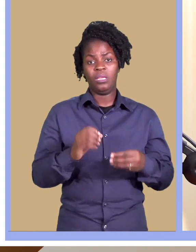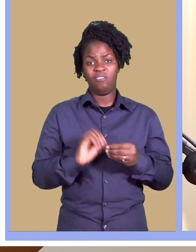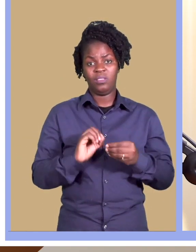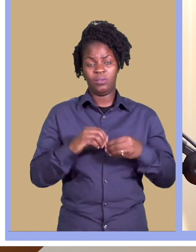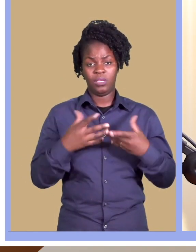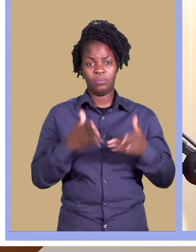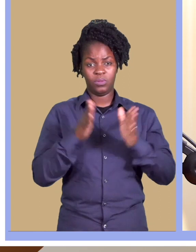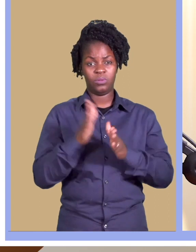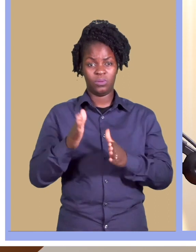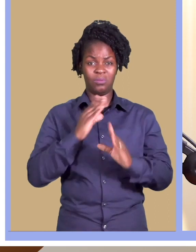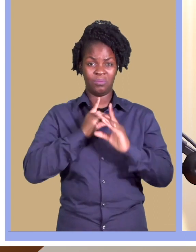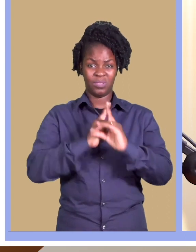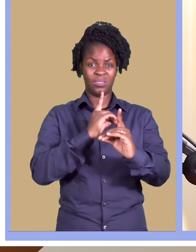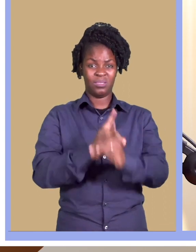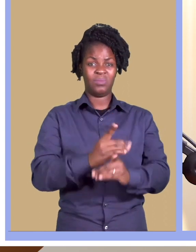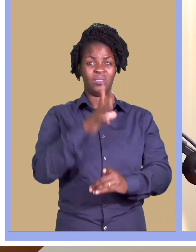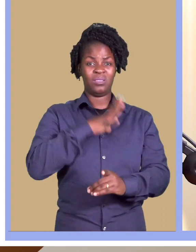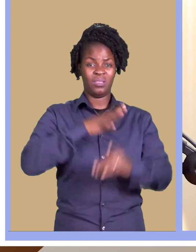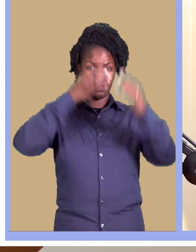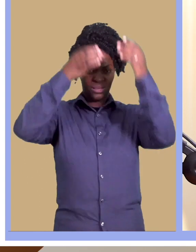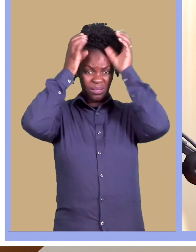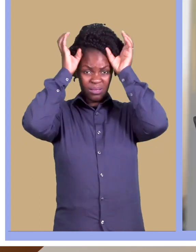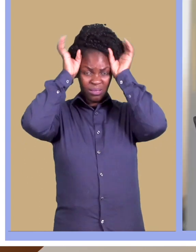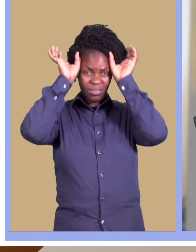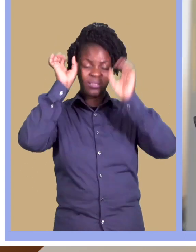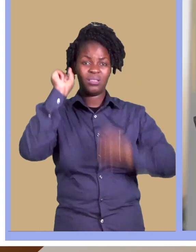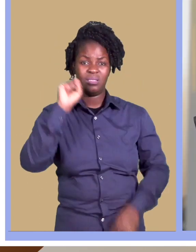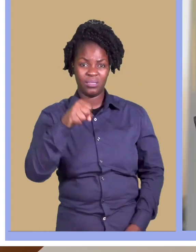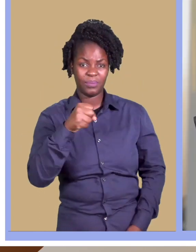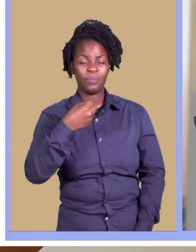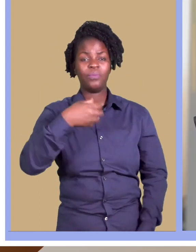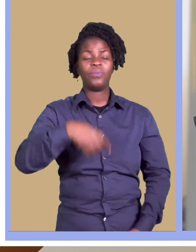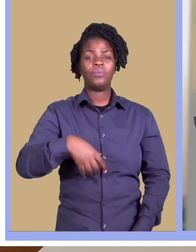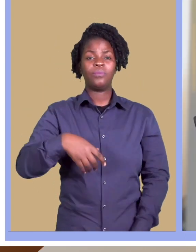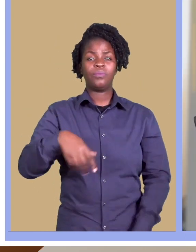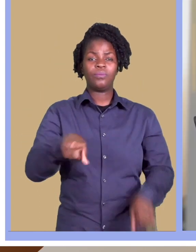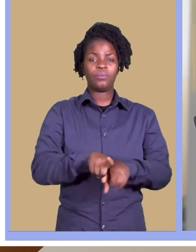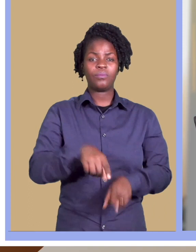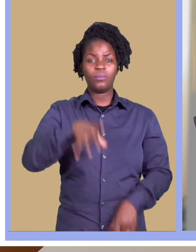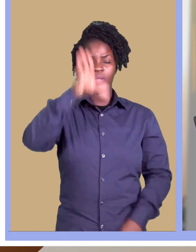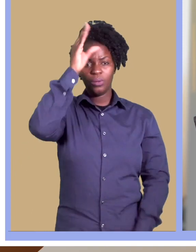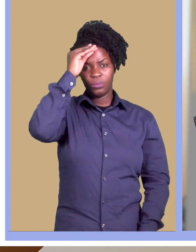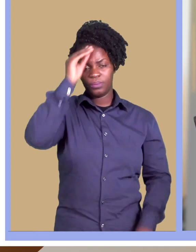espaços estão capacitadas, né? Que compreendem